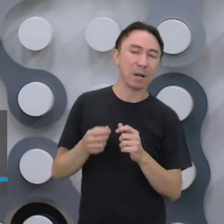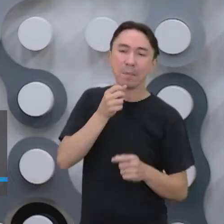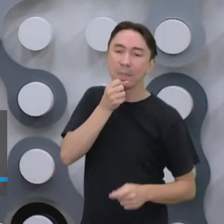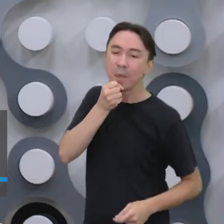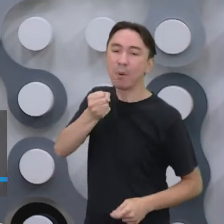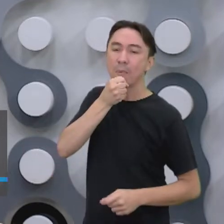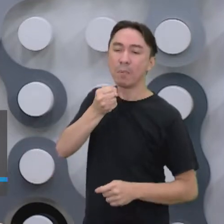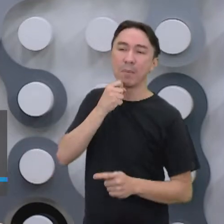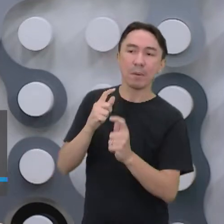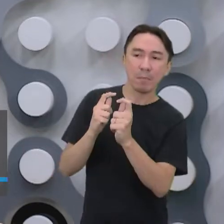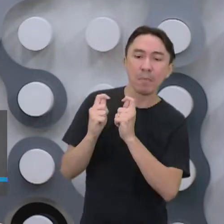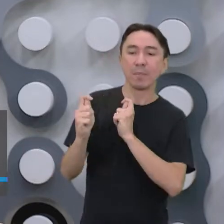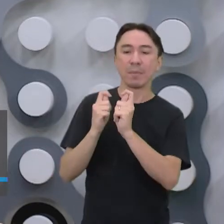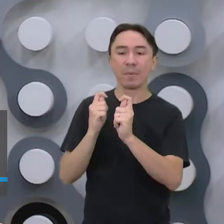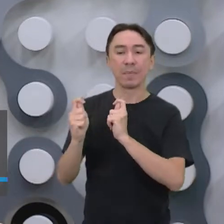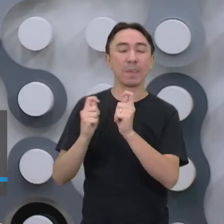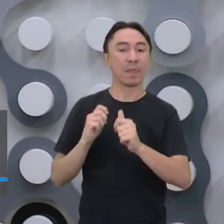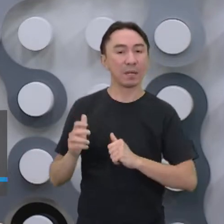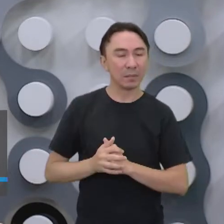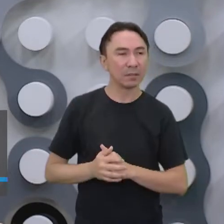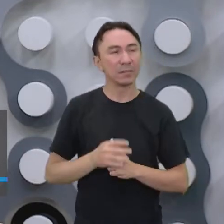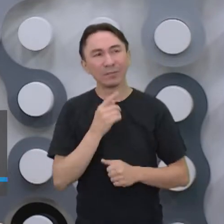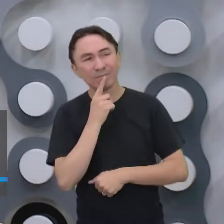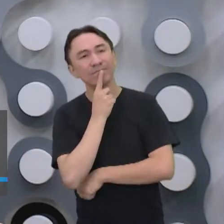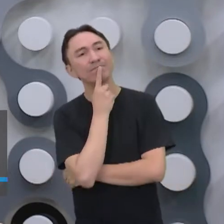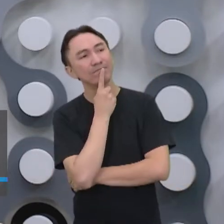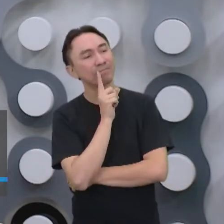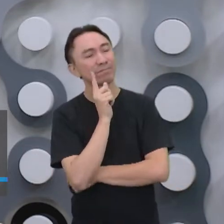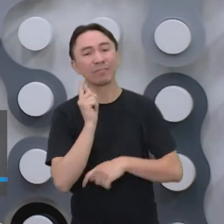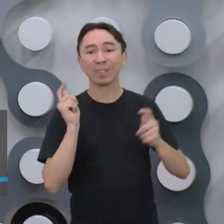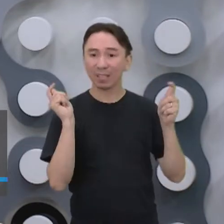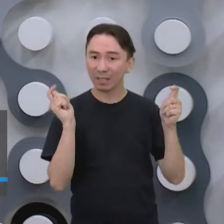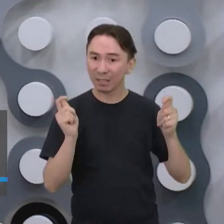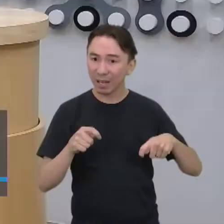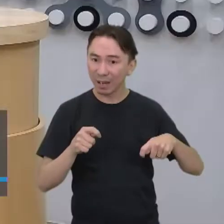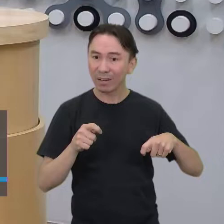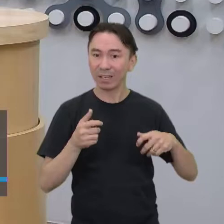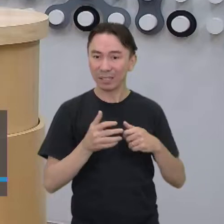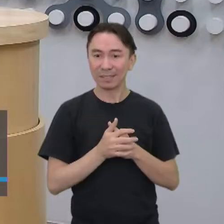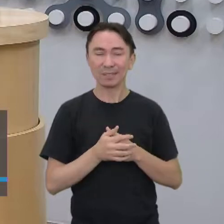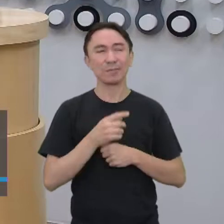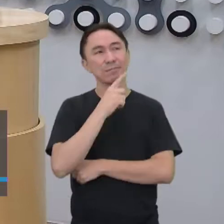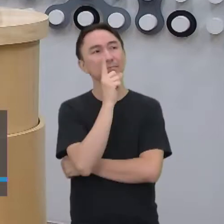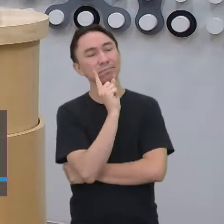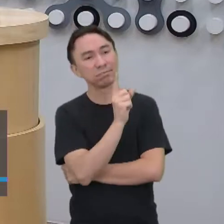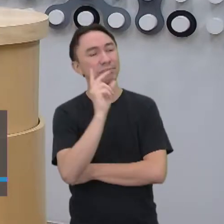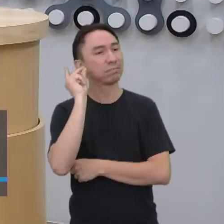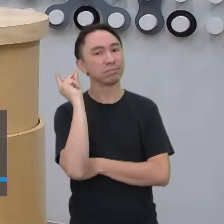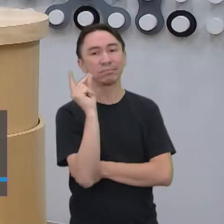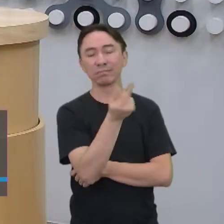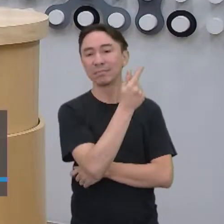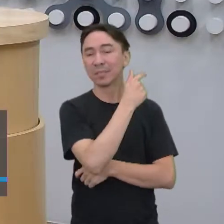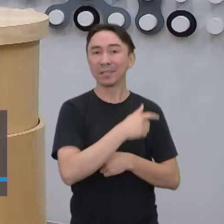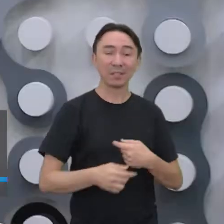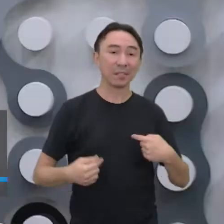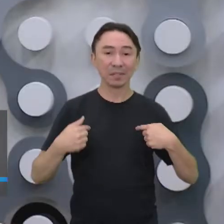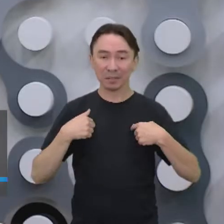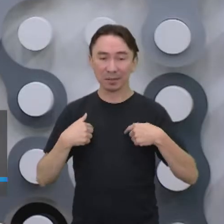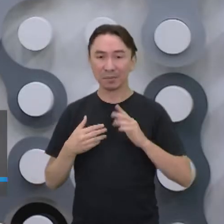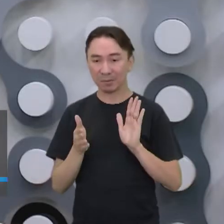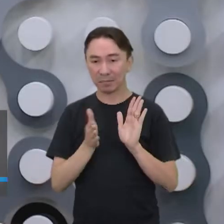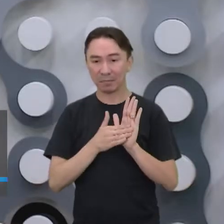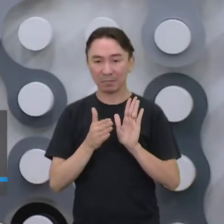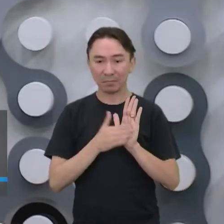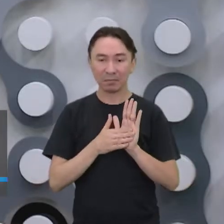a possibilidade. E aí eu falei, o porquê? A minha proposta, né, de trabalho era pensar num